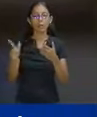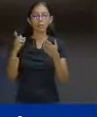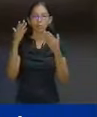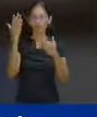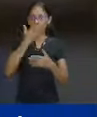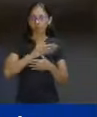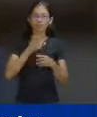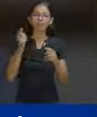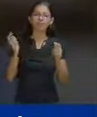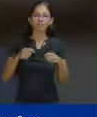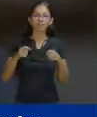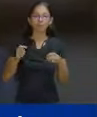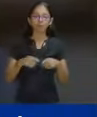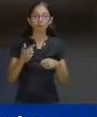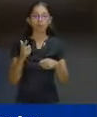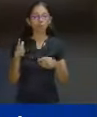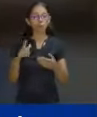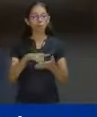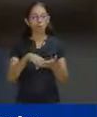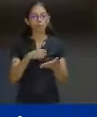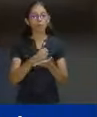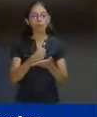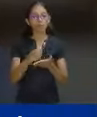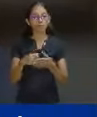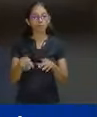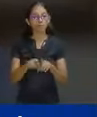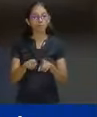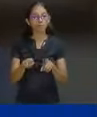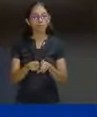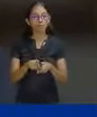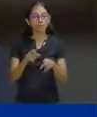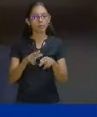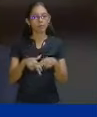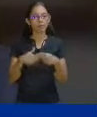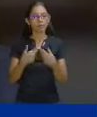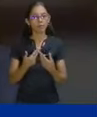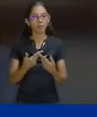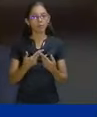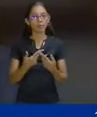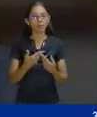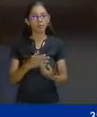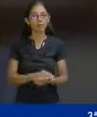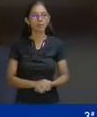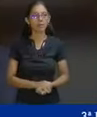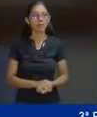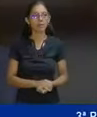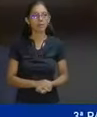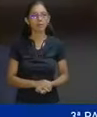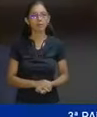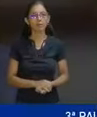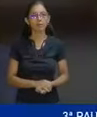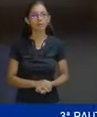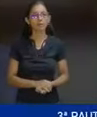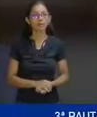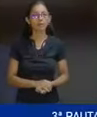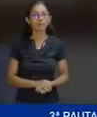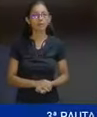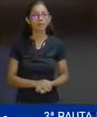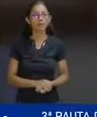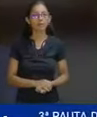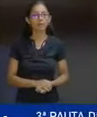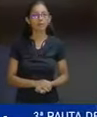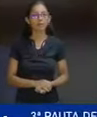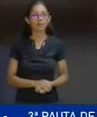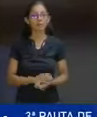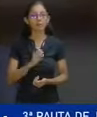prova, inclusive outros documentos. Então, dessa feita, a melhor interpretação é no sentido de que, em